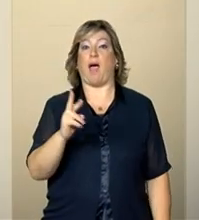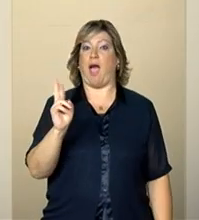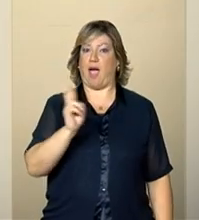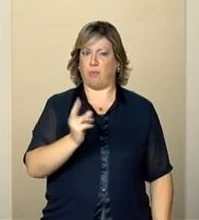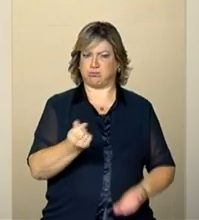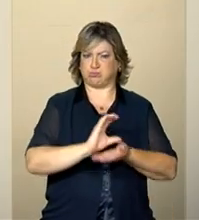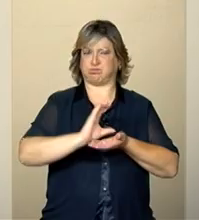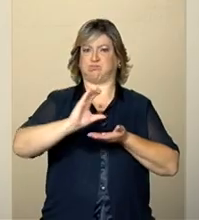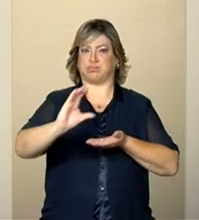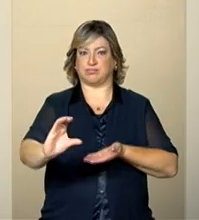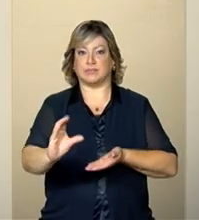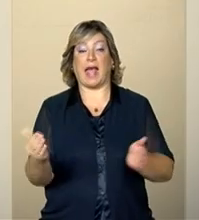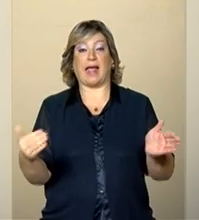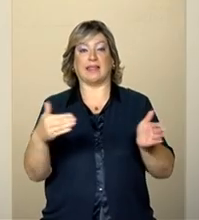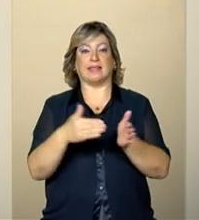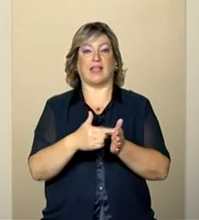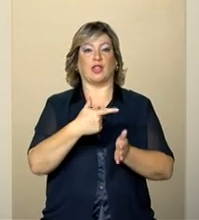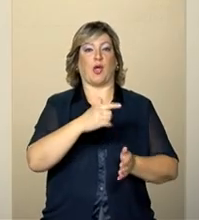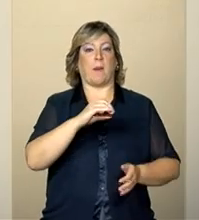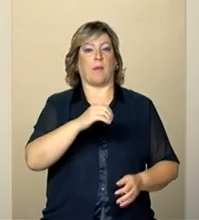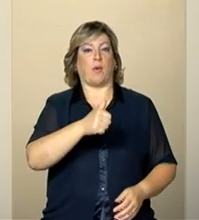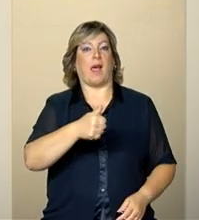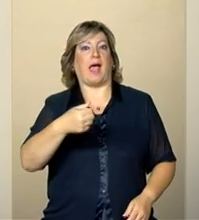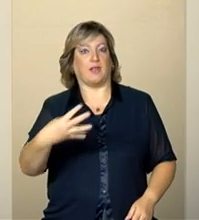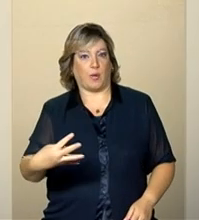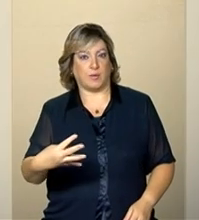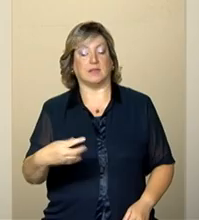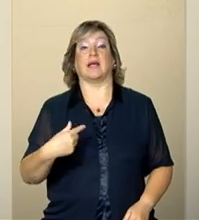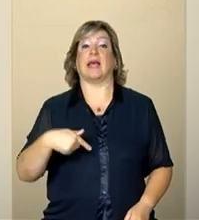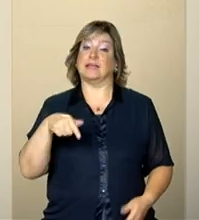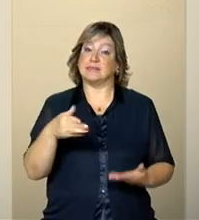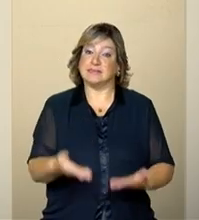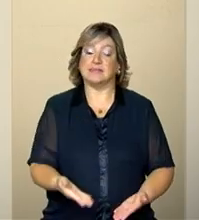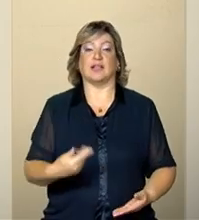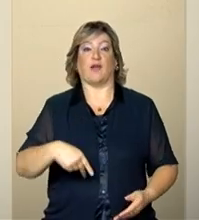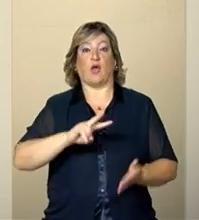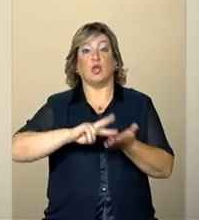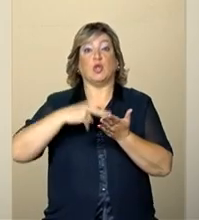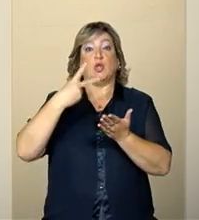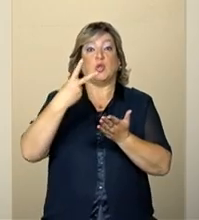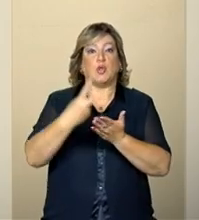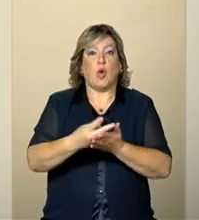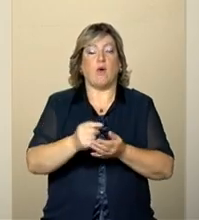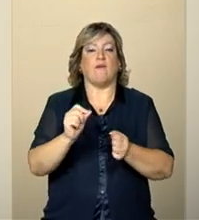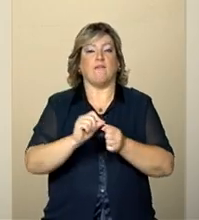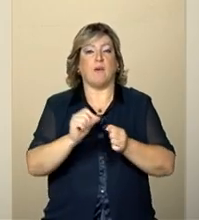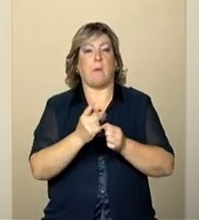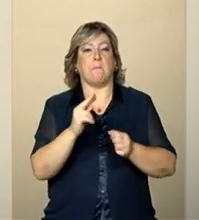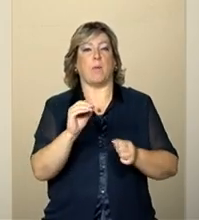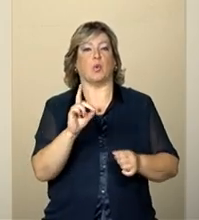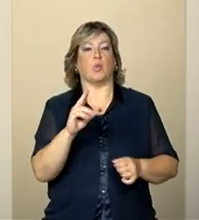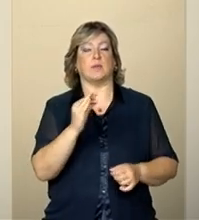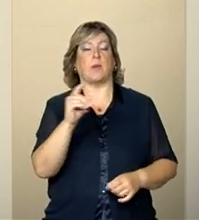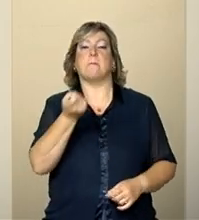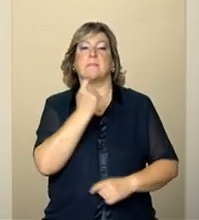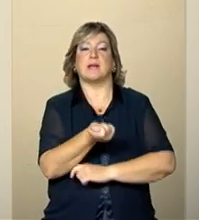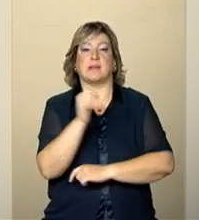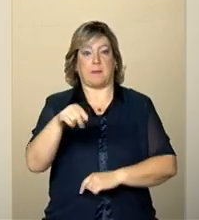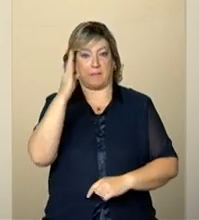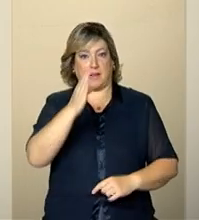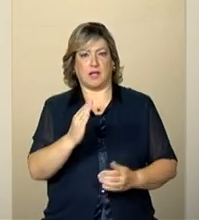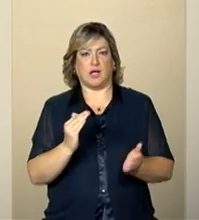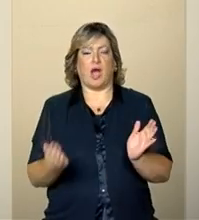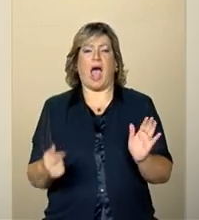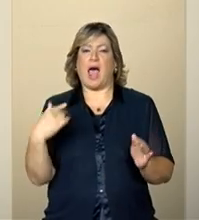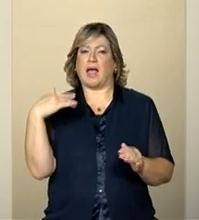reais até 2014 e assim dobrar a produção de pescado no Brasil chegando a